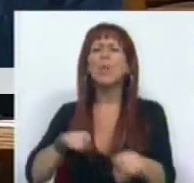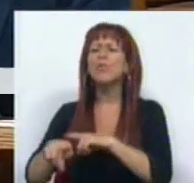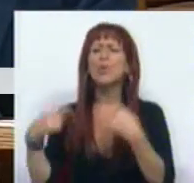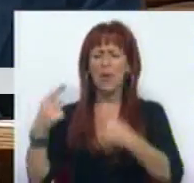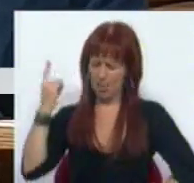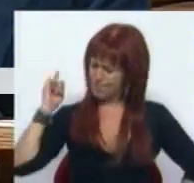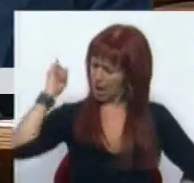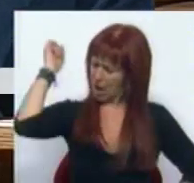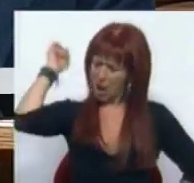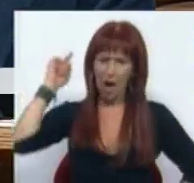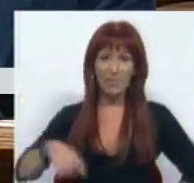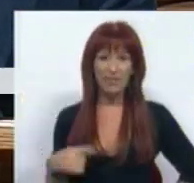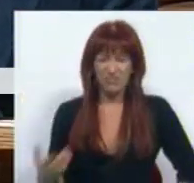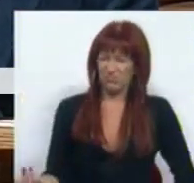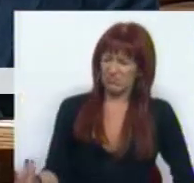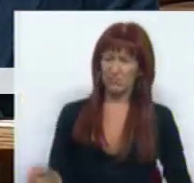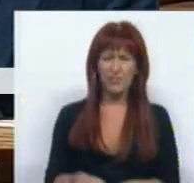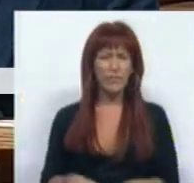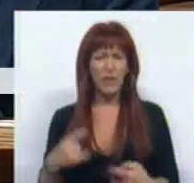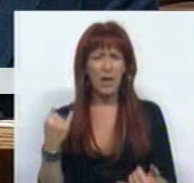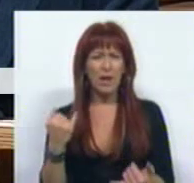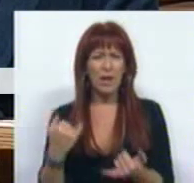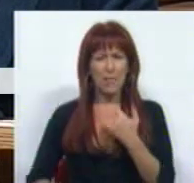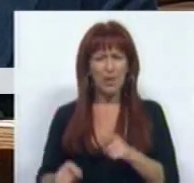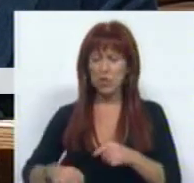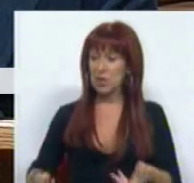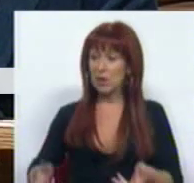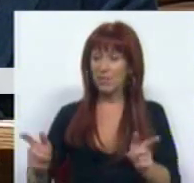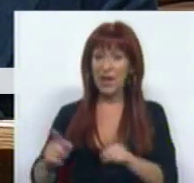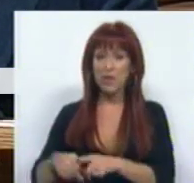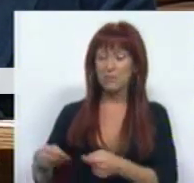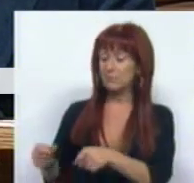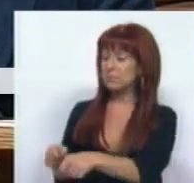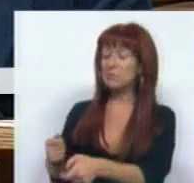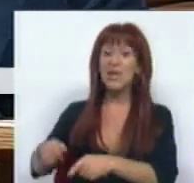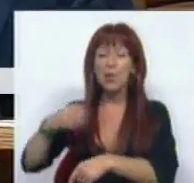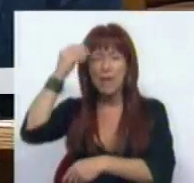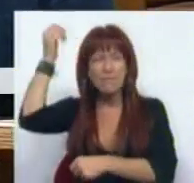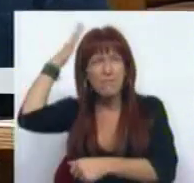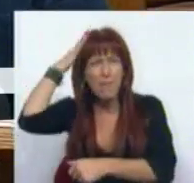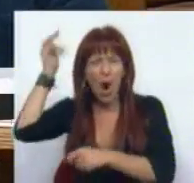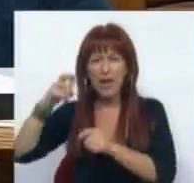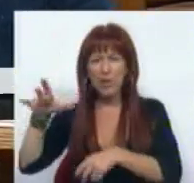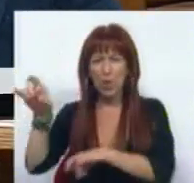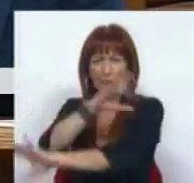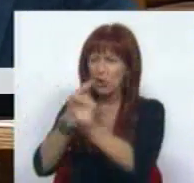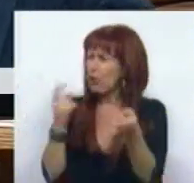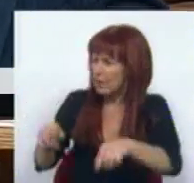o autoritarismo mais gratuito que se arrisca a soltar velhos fantasmas da péssima memória no